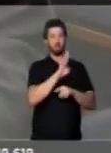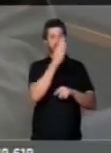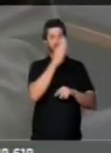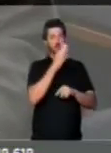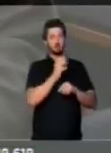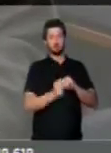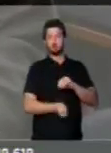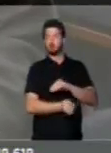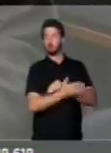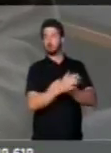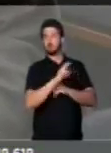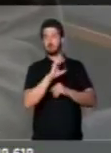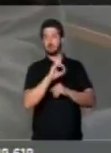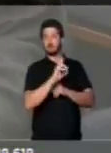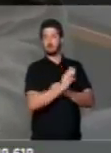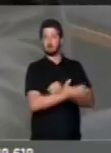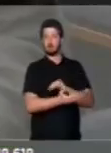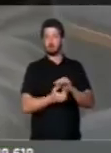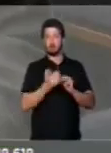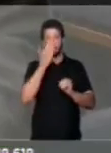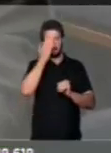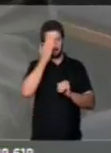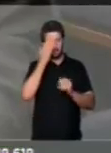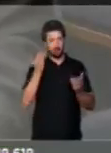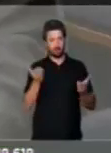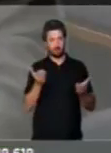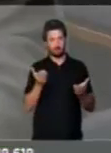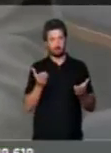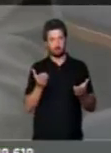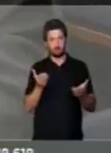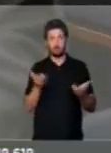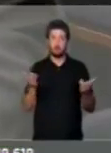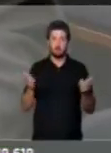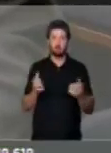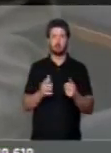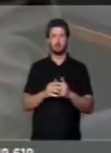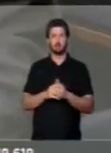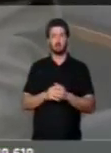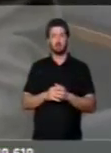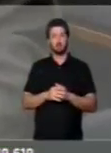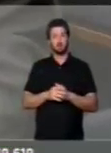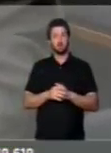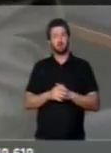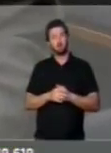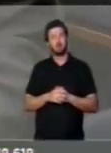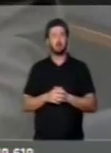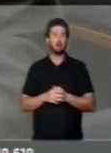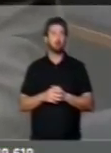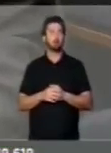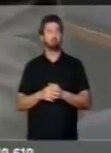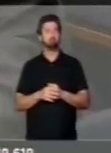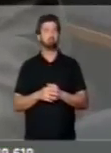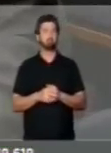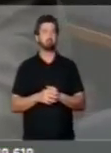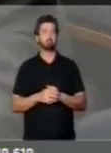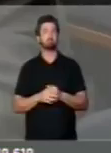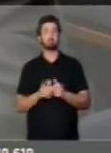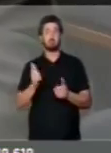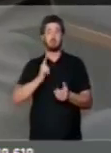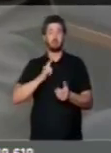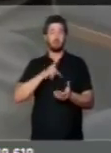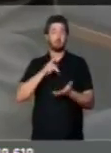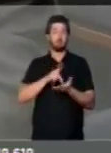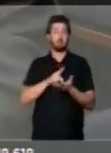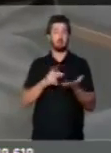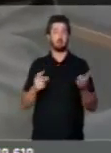falsificado, um CD, um DVD pirata. Então, isso é uma coisa que existe mesmo,